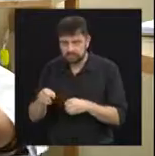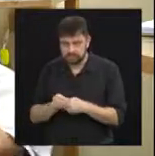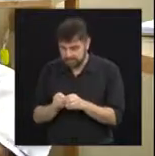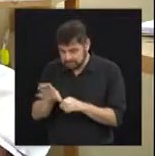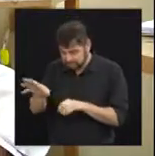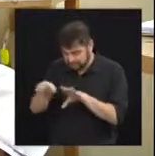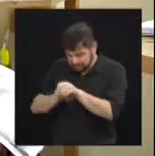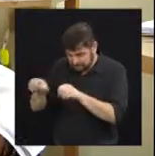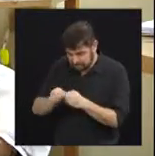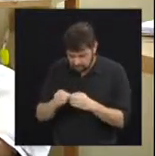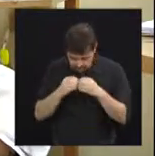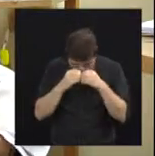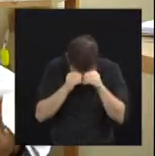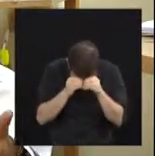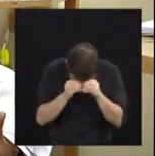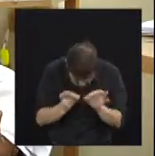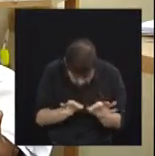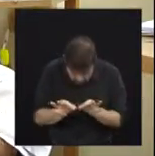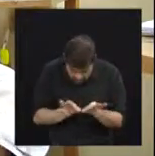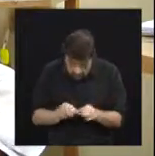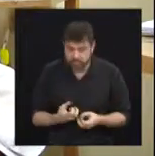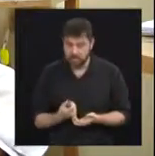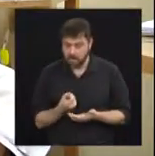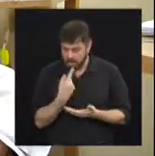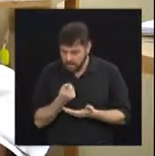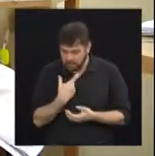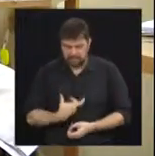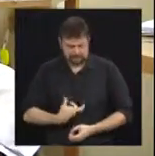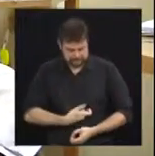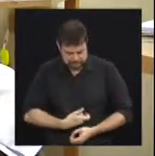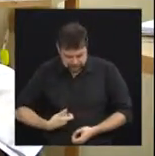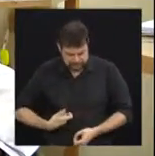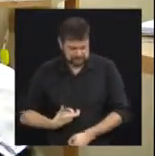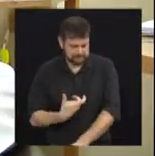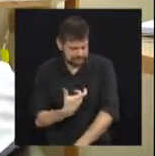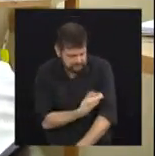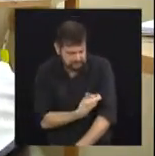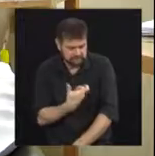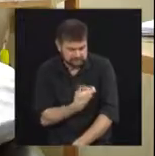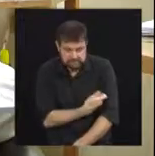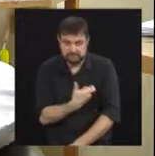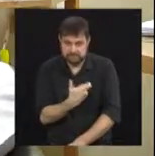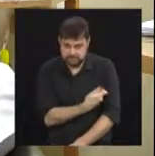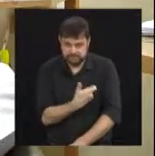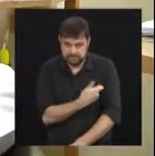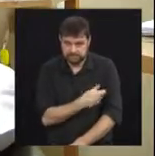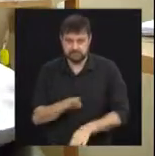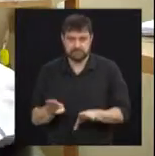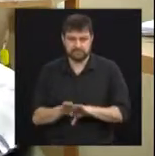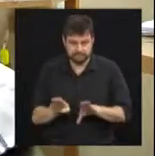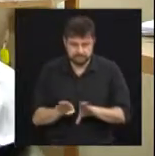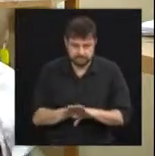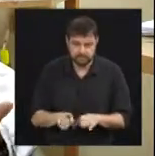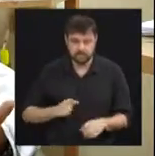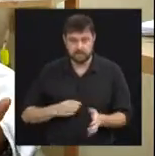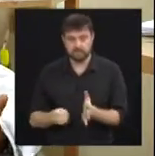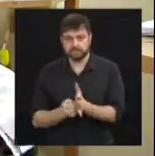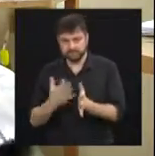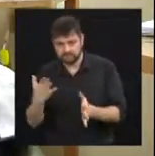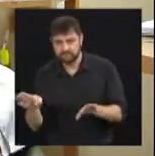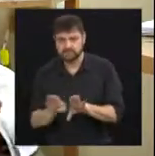nós utilizamos doses maiores de medicações geralmente injetáveis por via subcutânea, muitas